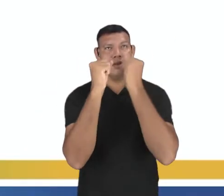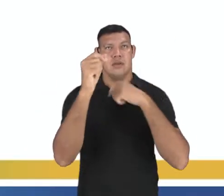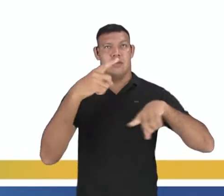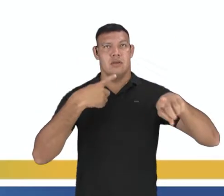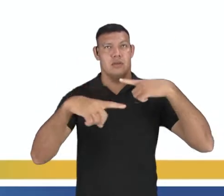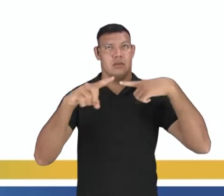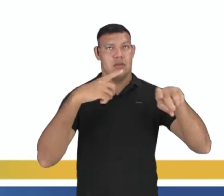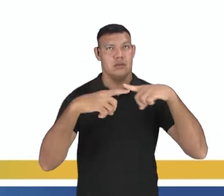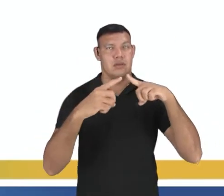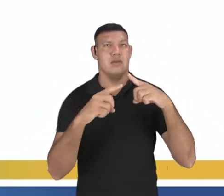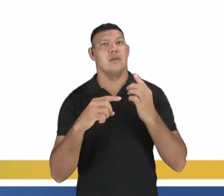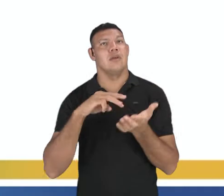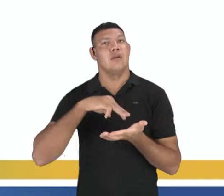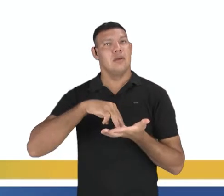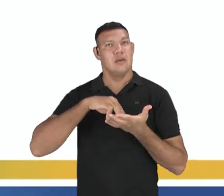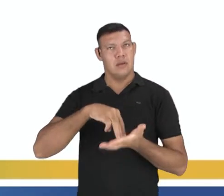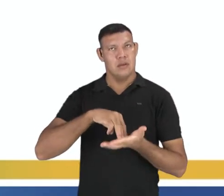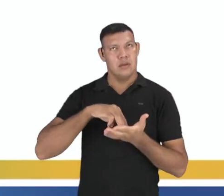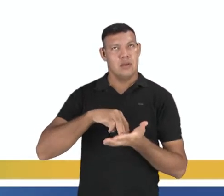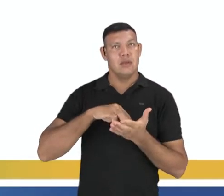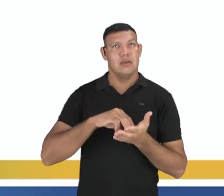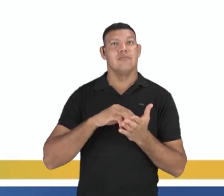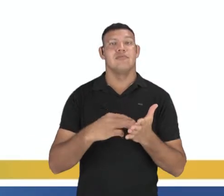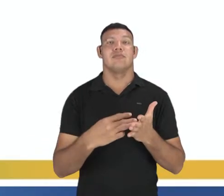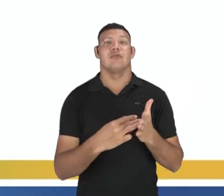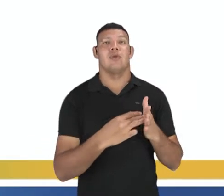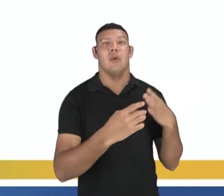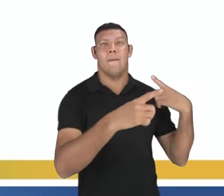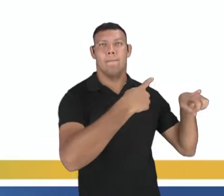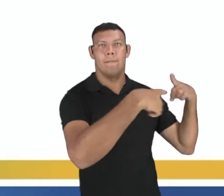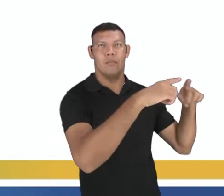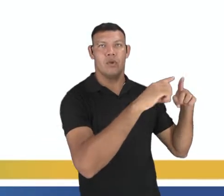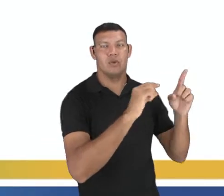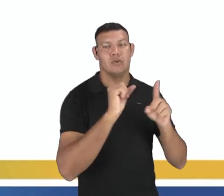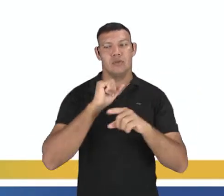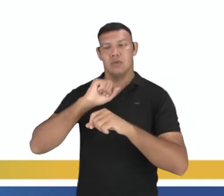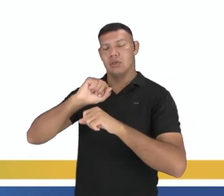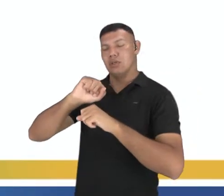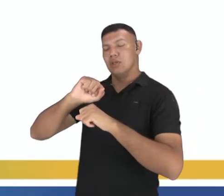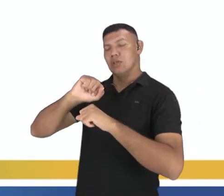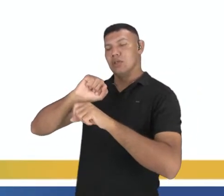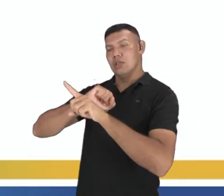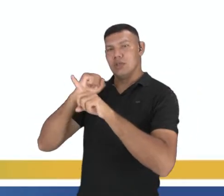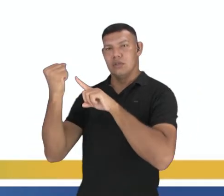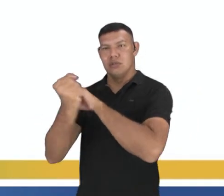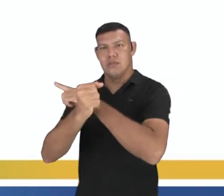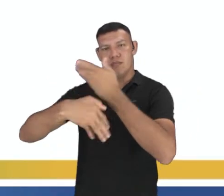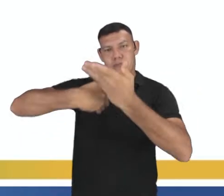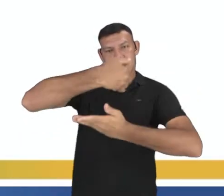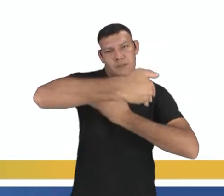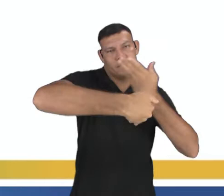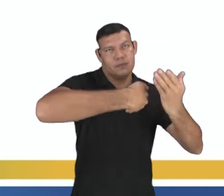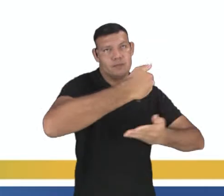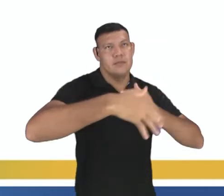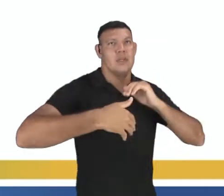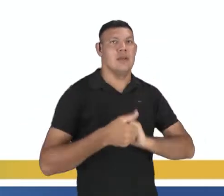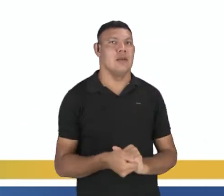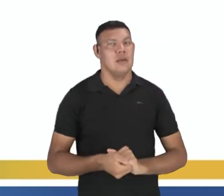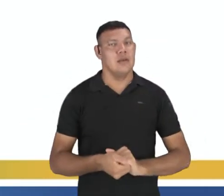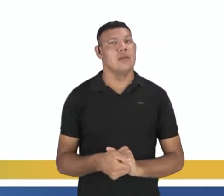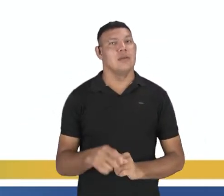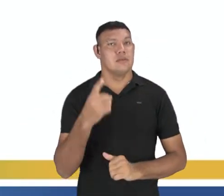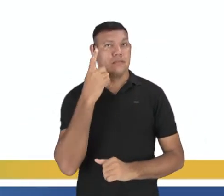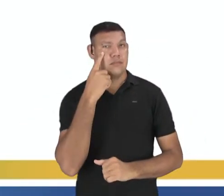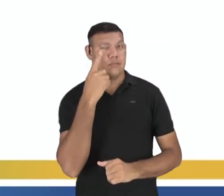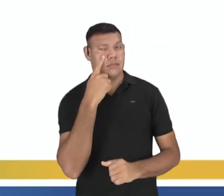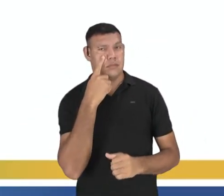música EA sociedade desse artigo do Lucas eu trouxe alguns discos É sobre o que é essa indústria fonográfica